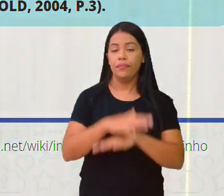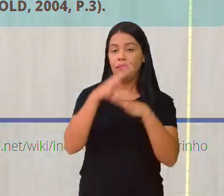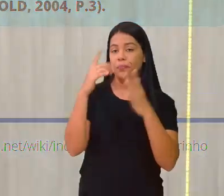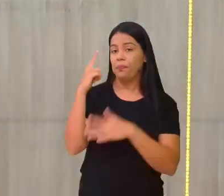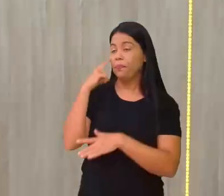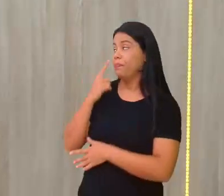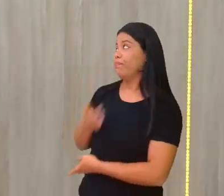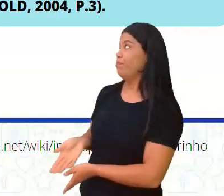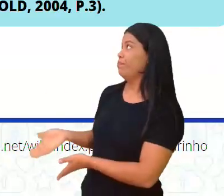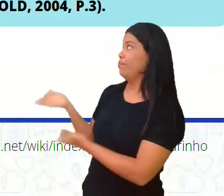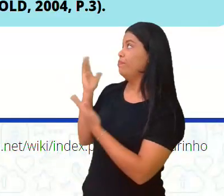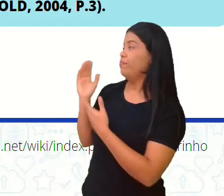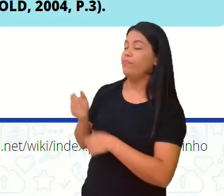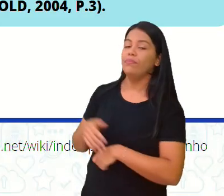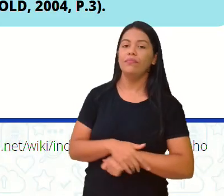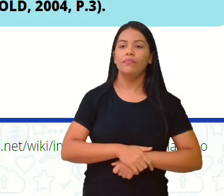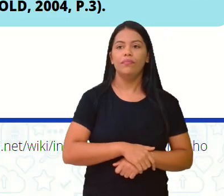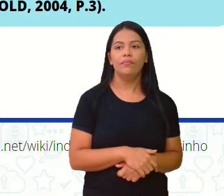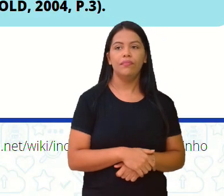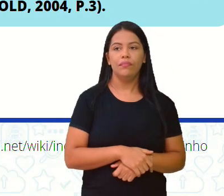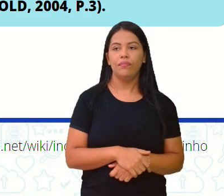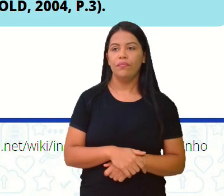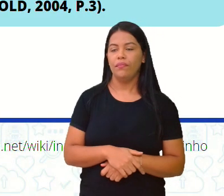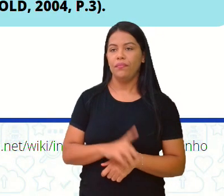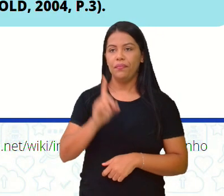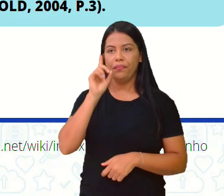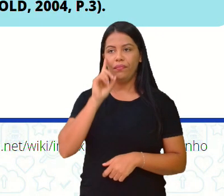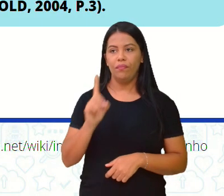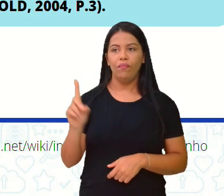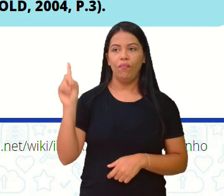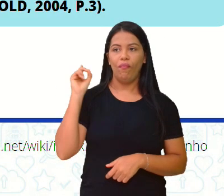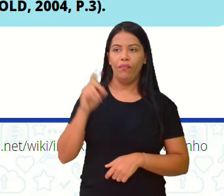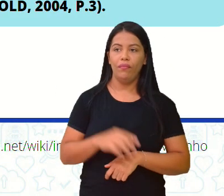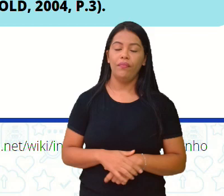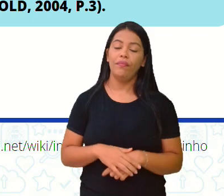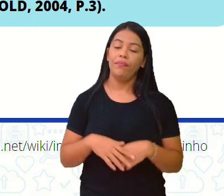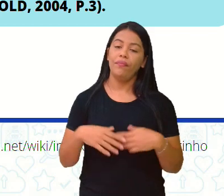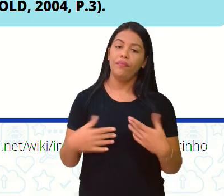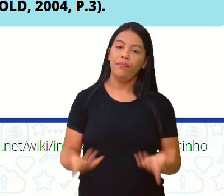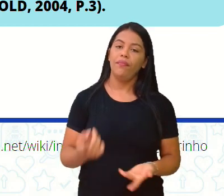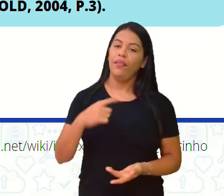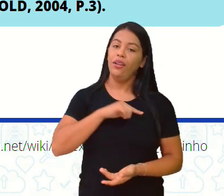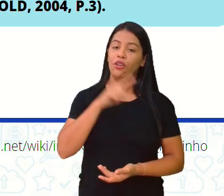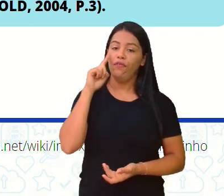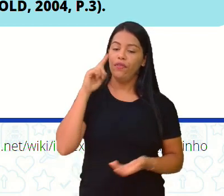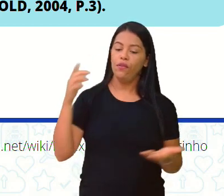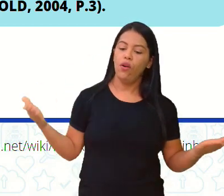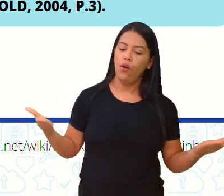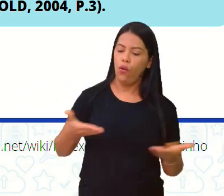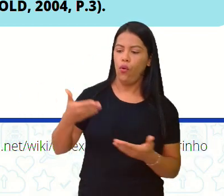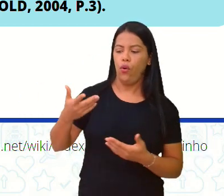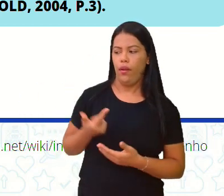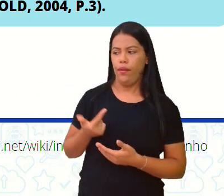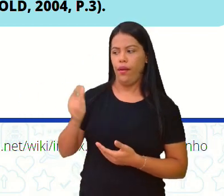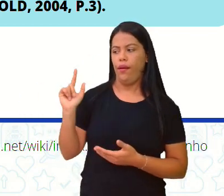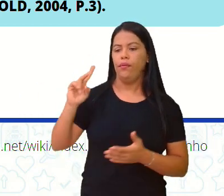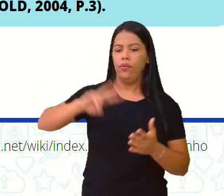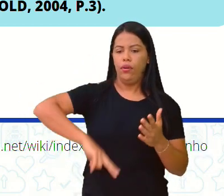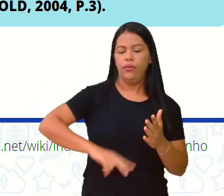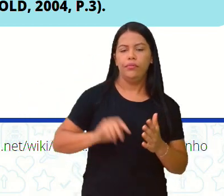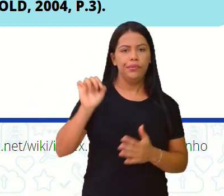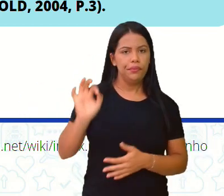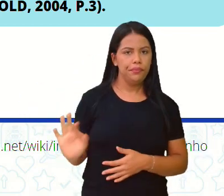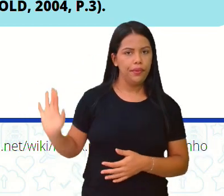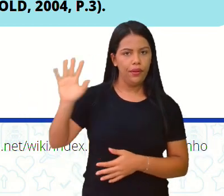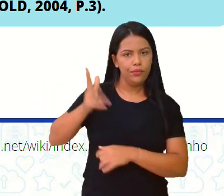Olha aí, gente. Olha aí, né? Bom, a gente acabou de ver nessa outra leitura de imagem, nesse